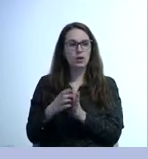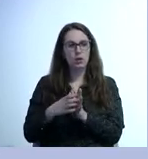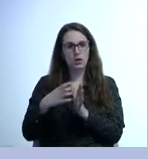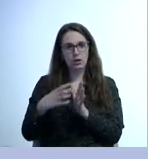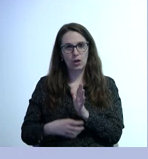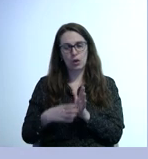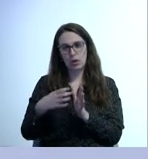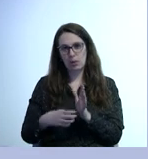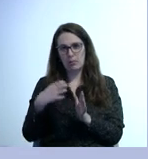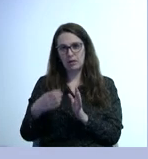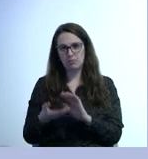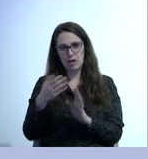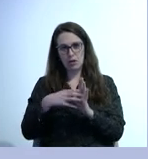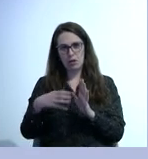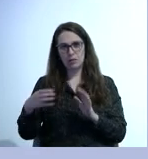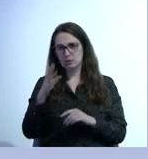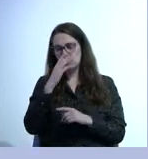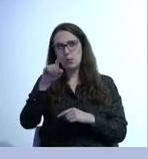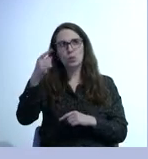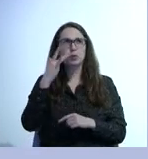complexo e difícil